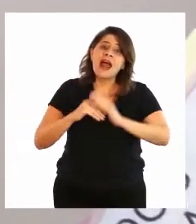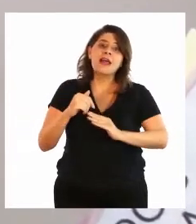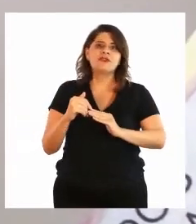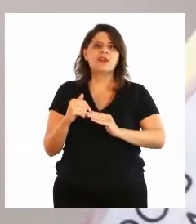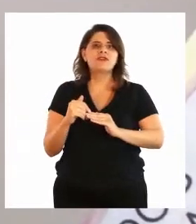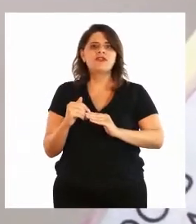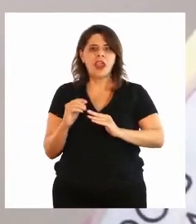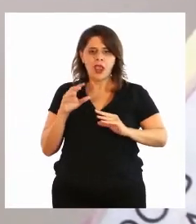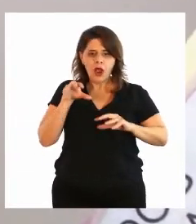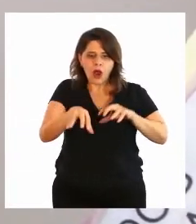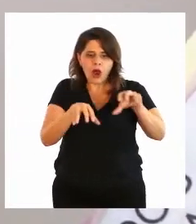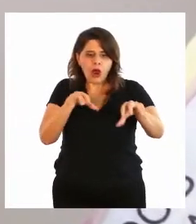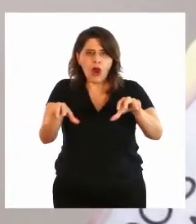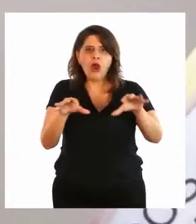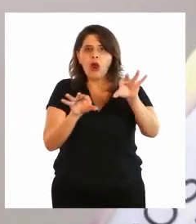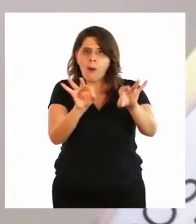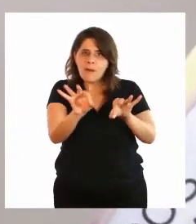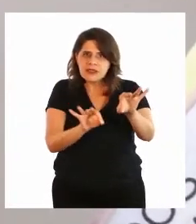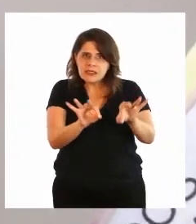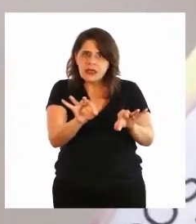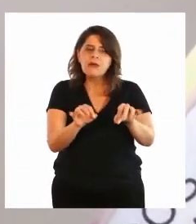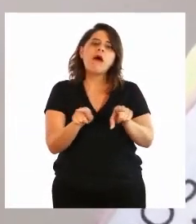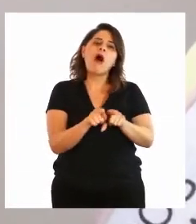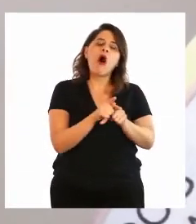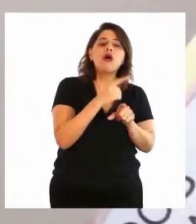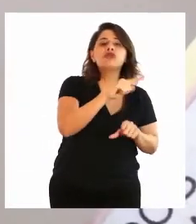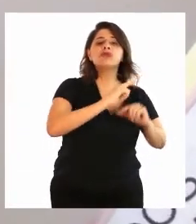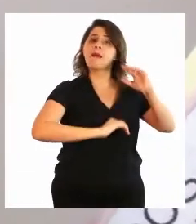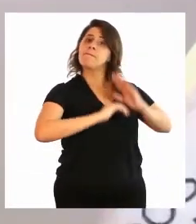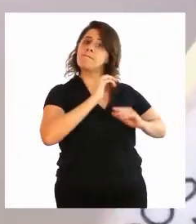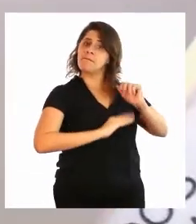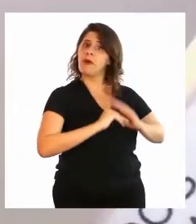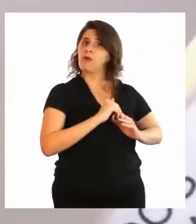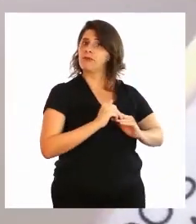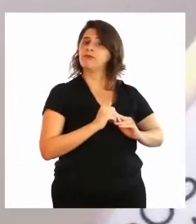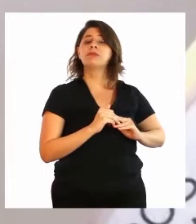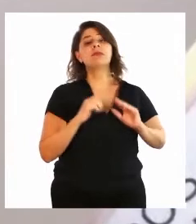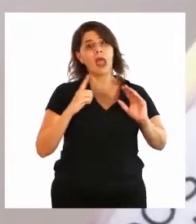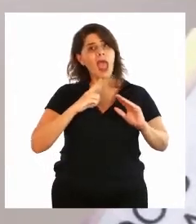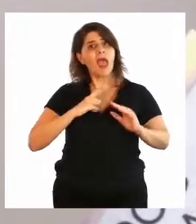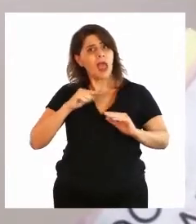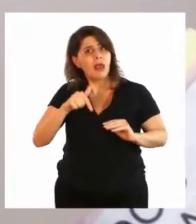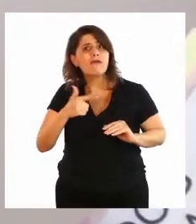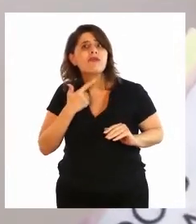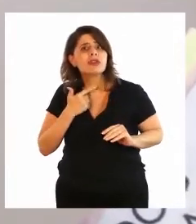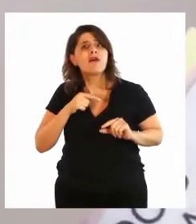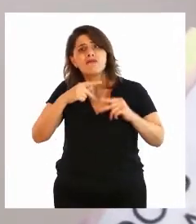teatrais mesmo, a gente assumiu os autores que já tinham desenvolvido essas práticas